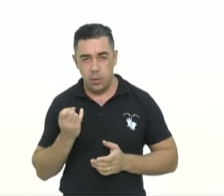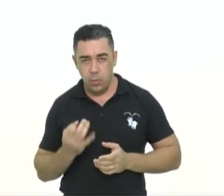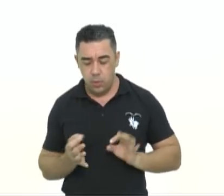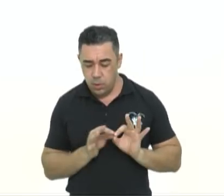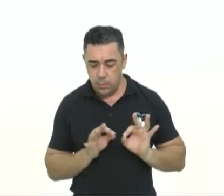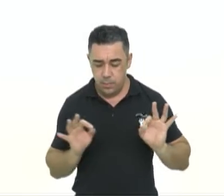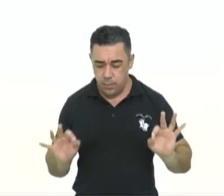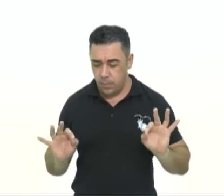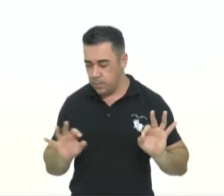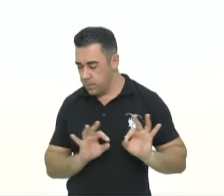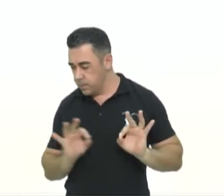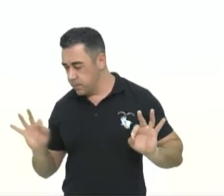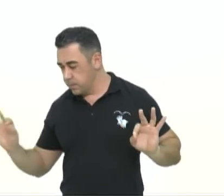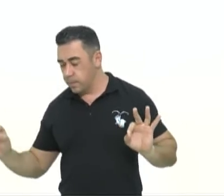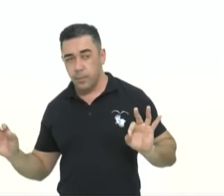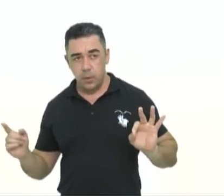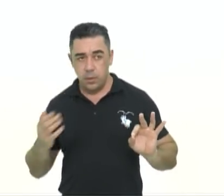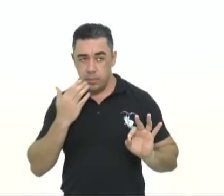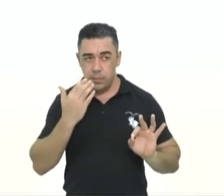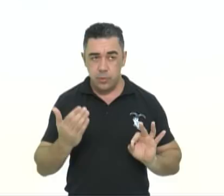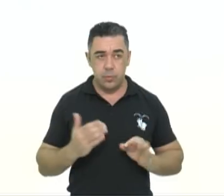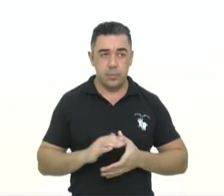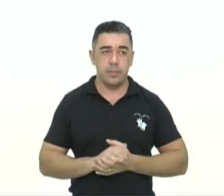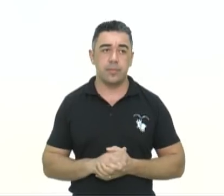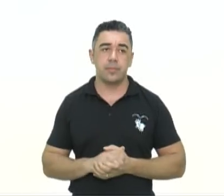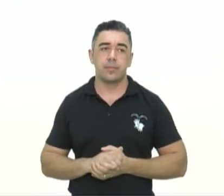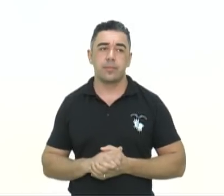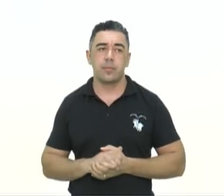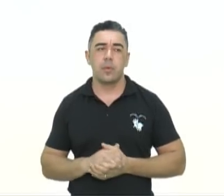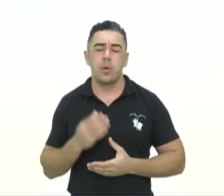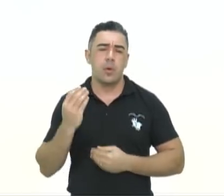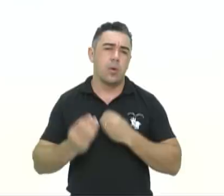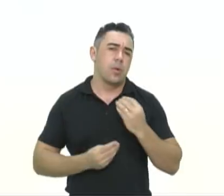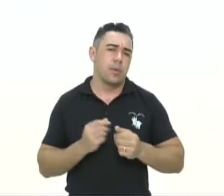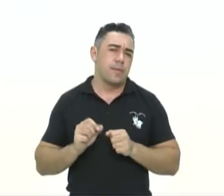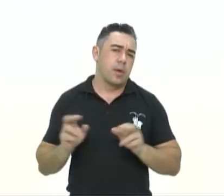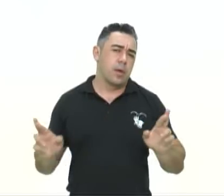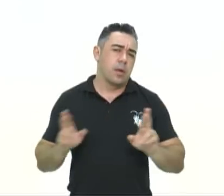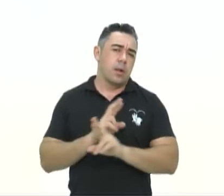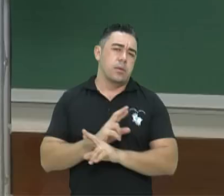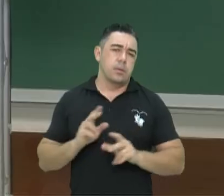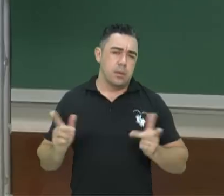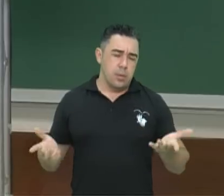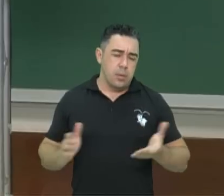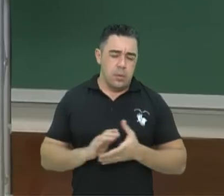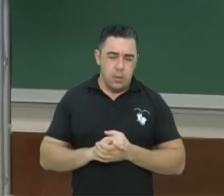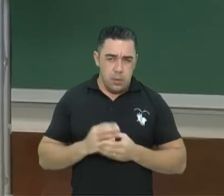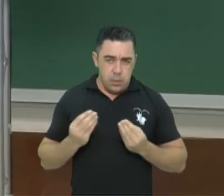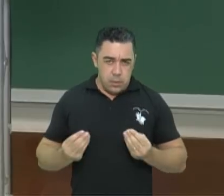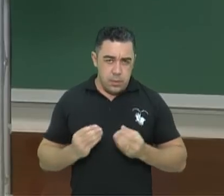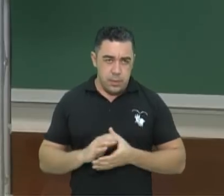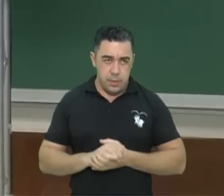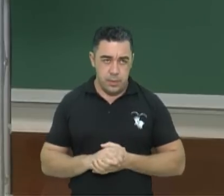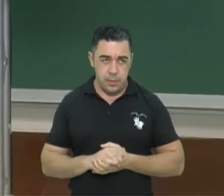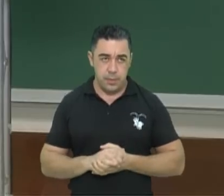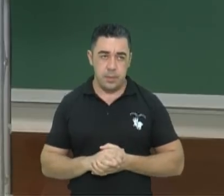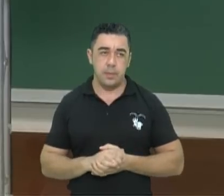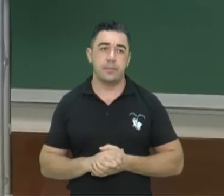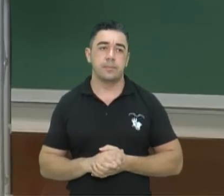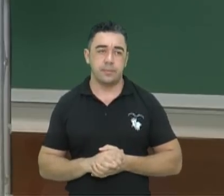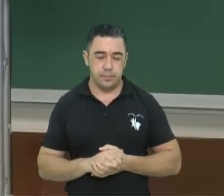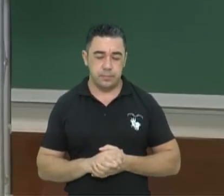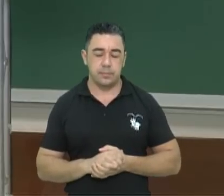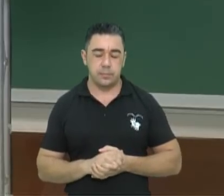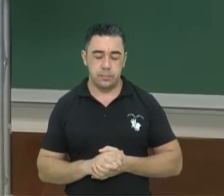marcações, né, conforme a questão me deu. Então, como é que eu vou fazer a resolução deste problema?